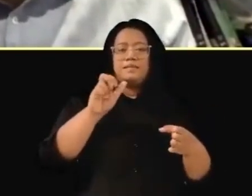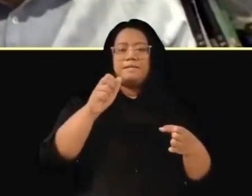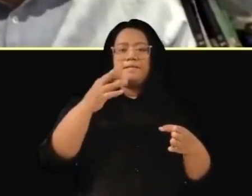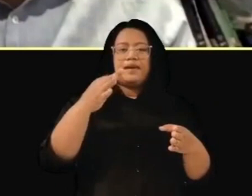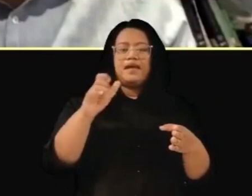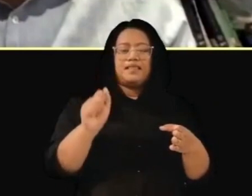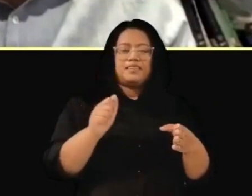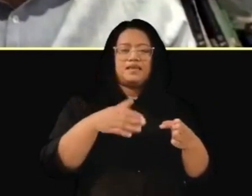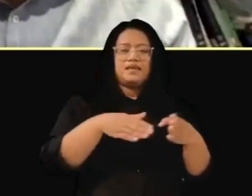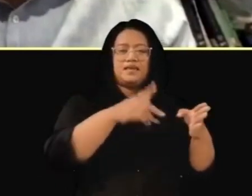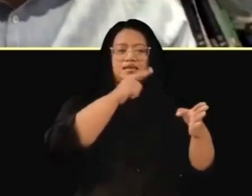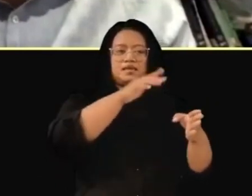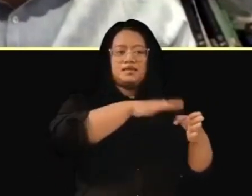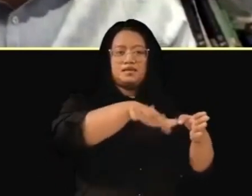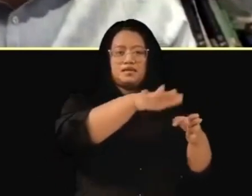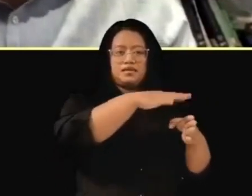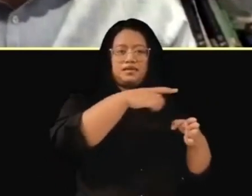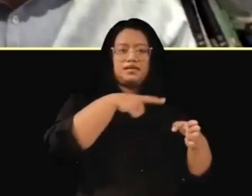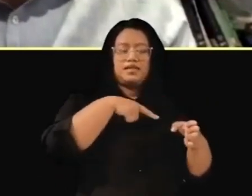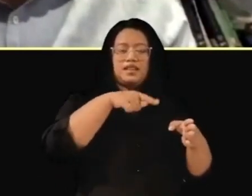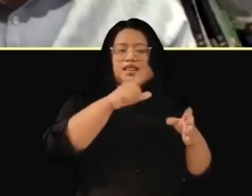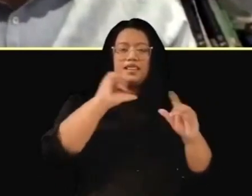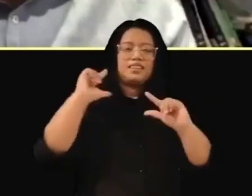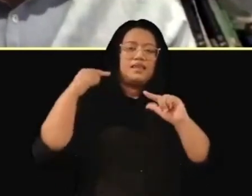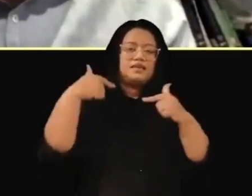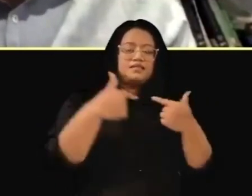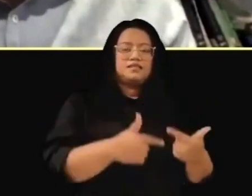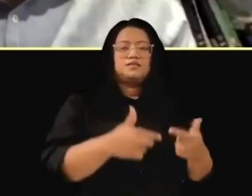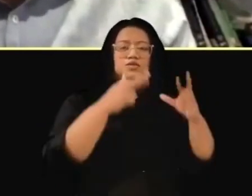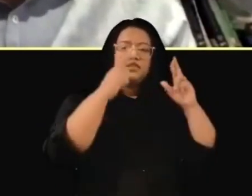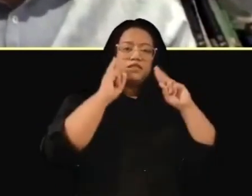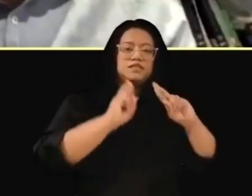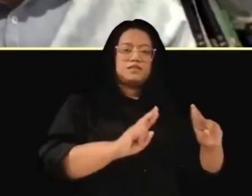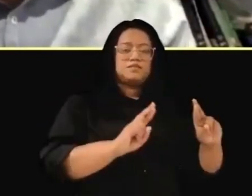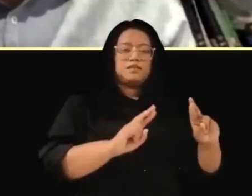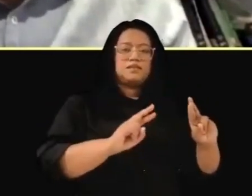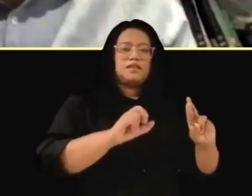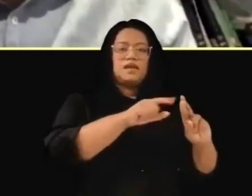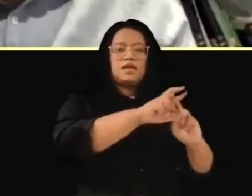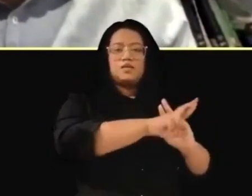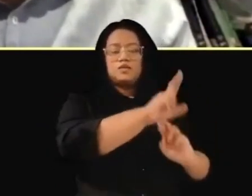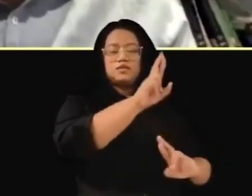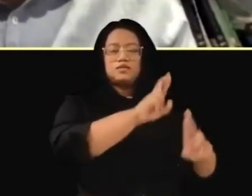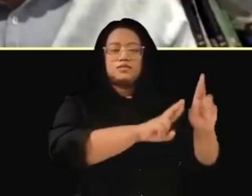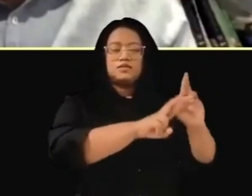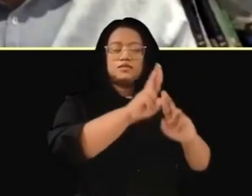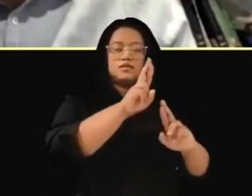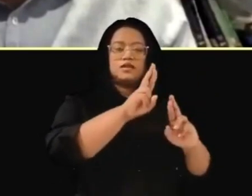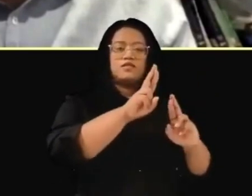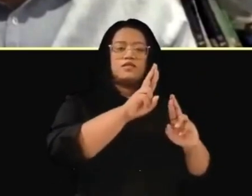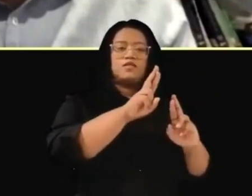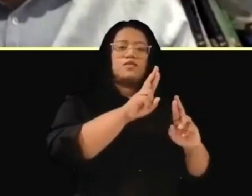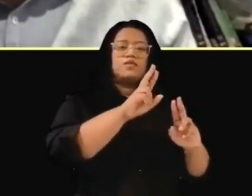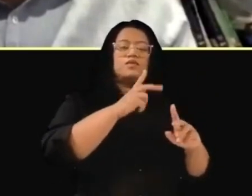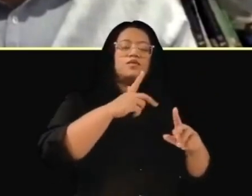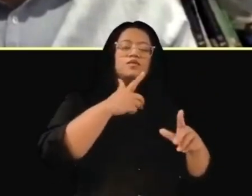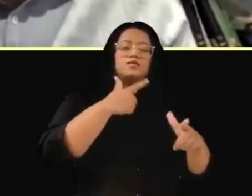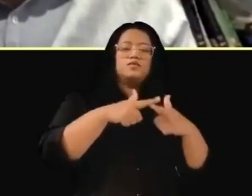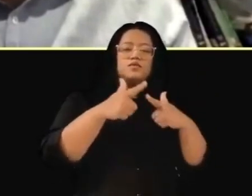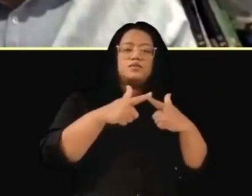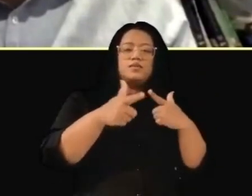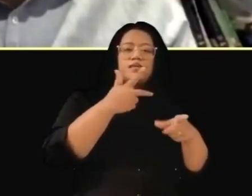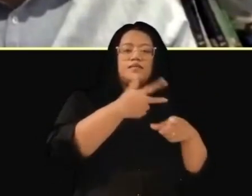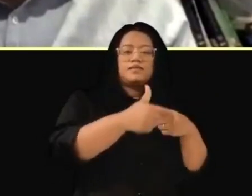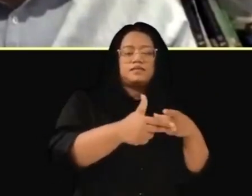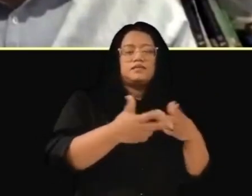tradição de respeitar, digamos assim, os atores fundamentais para a resolução de conflitos, né? Eu posso